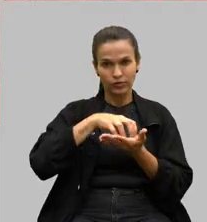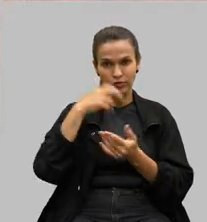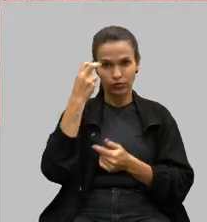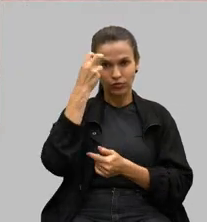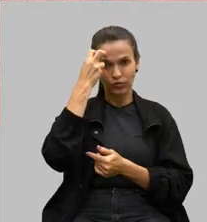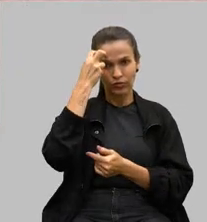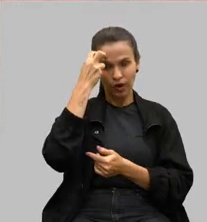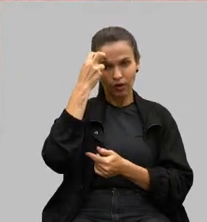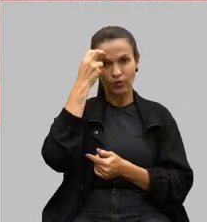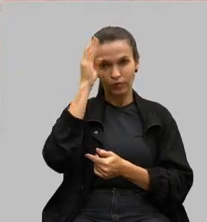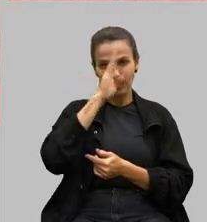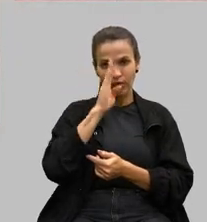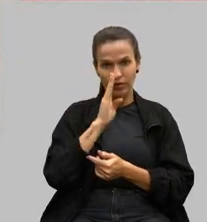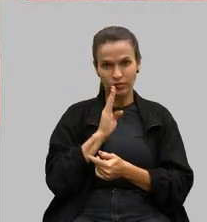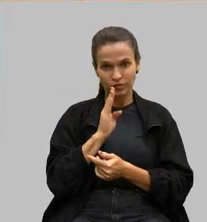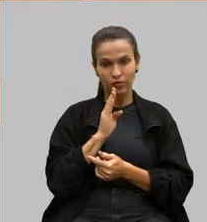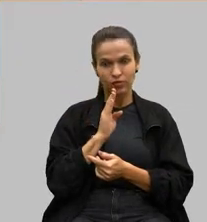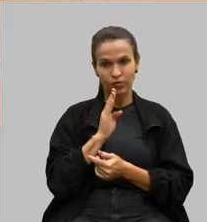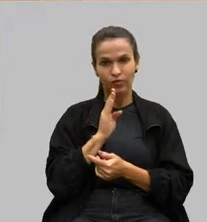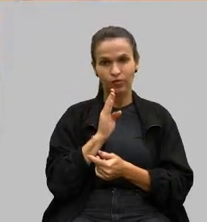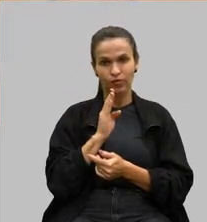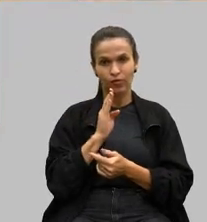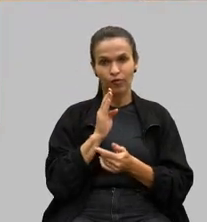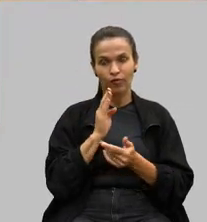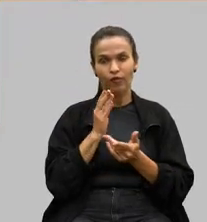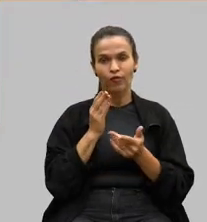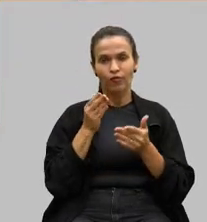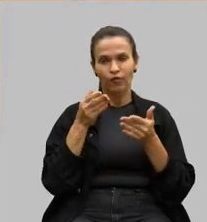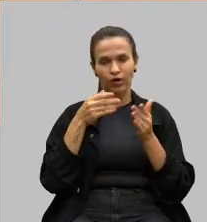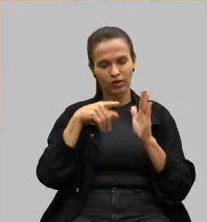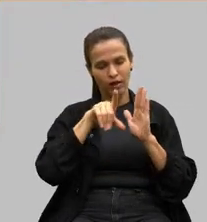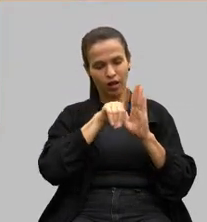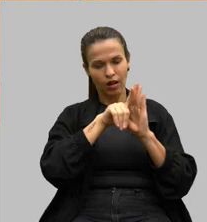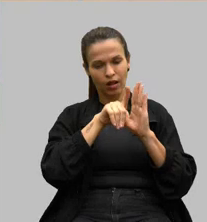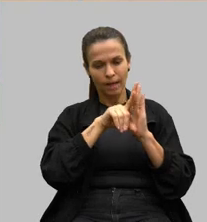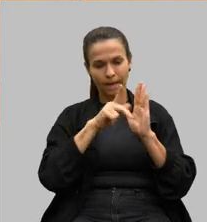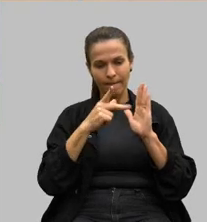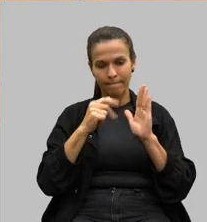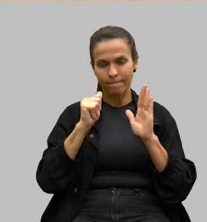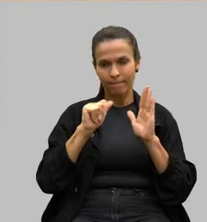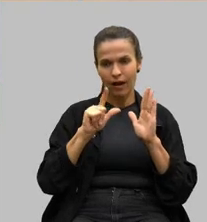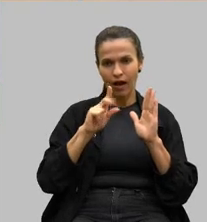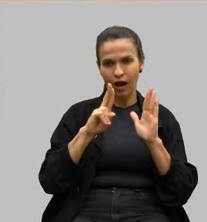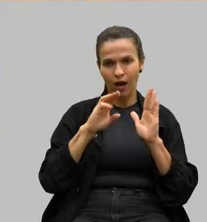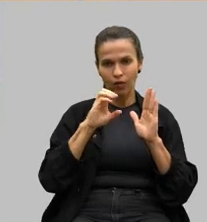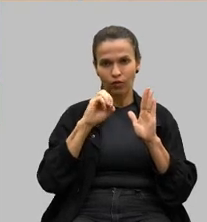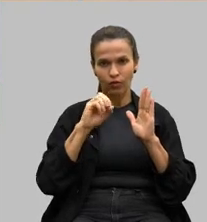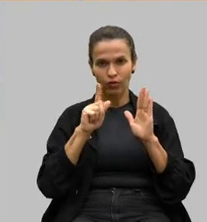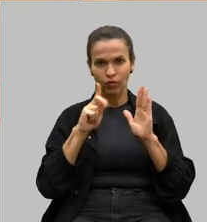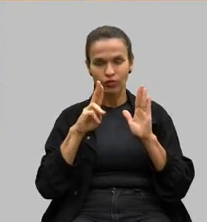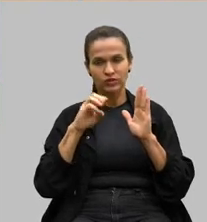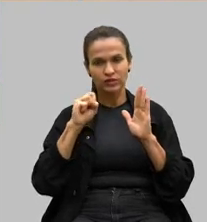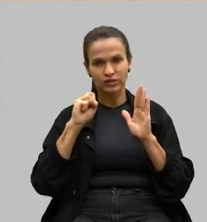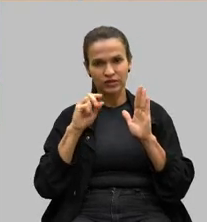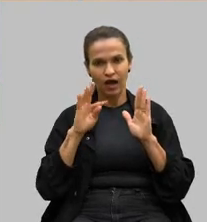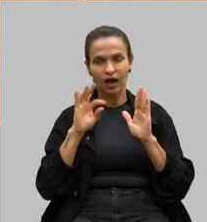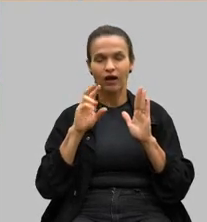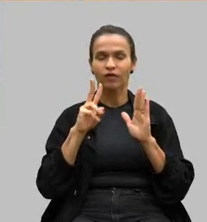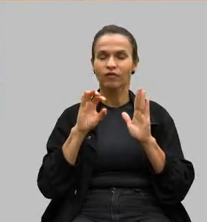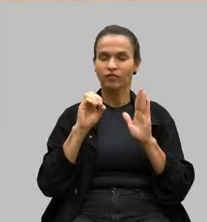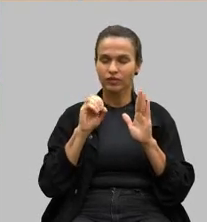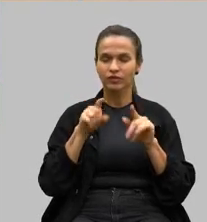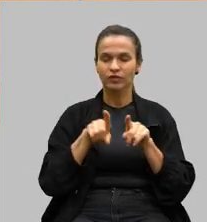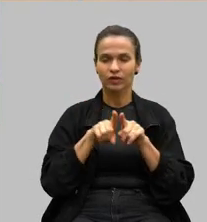Brasil com a vigência tanto da Lei Paulo Gustavo quanto com a política nacional Aldir